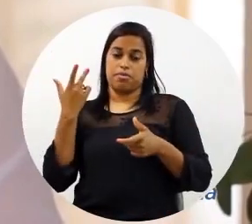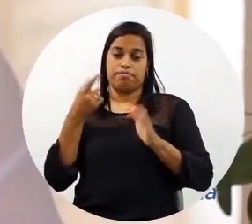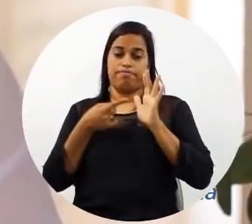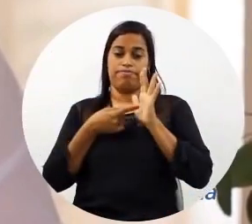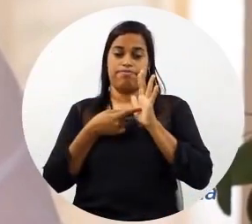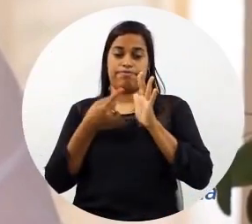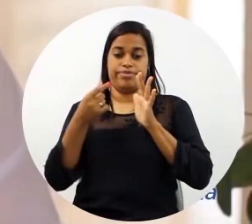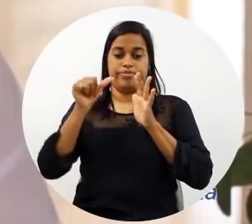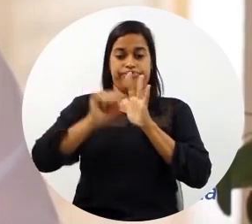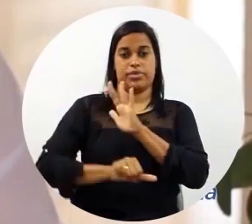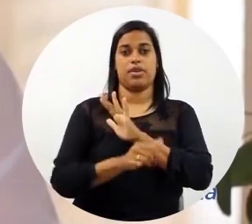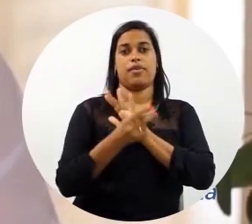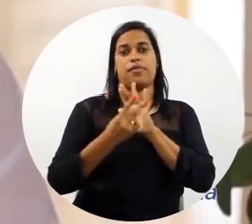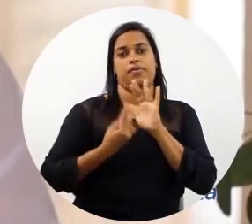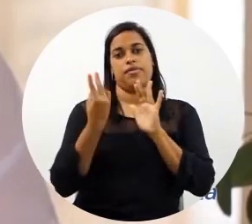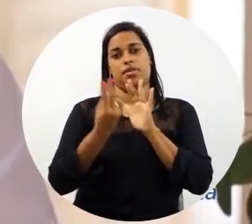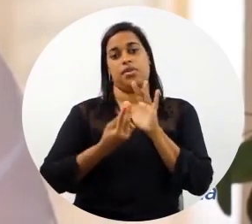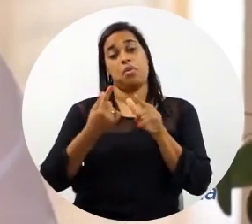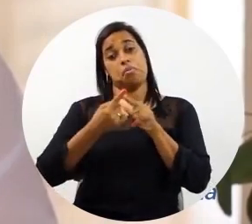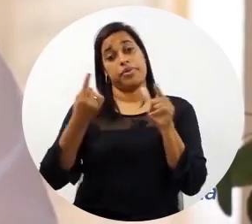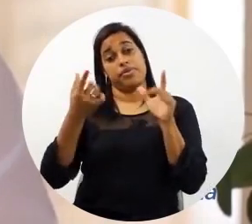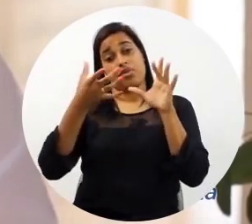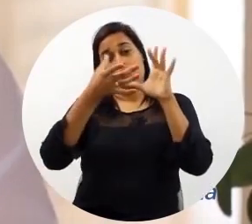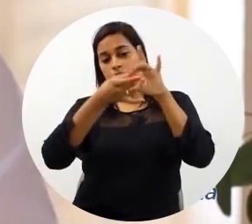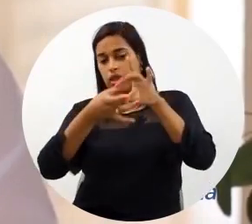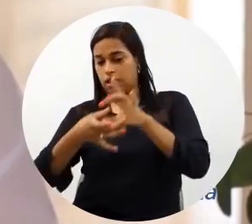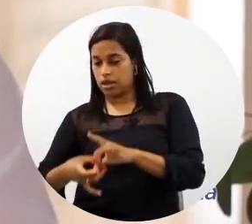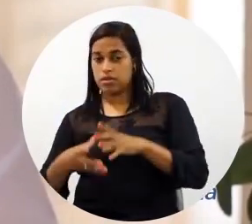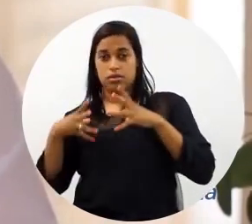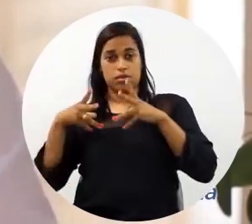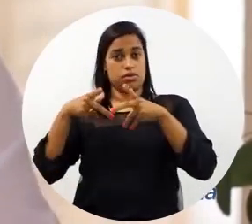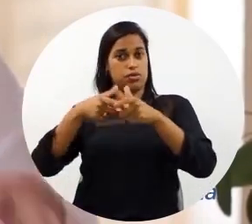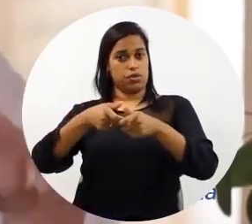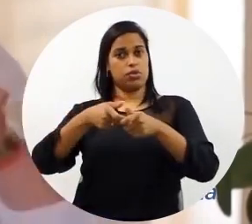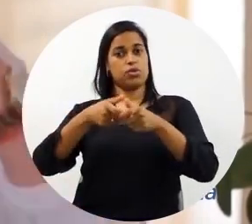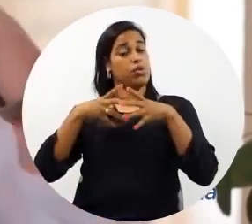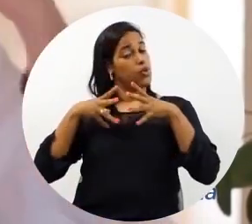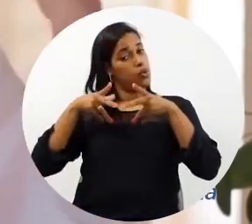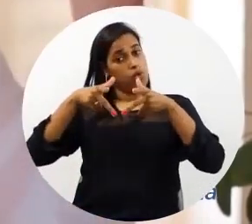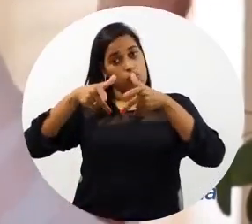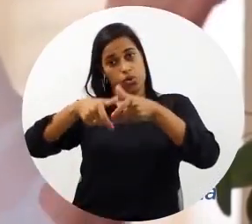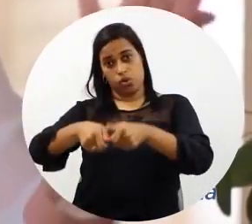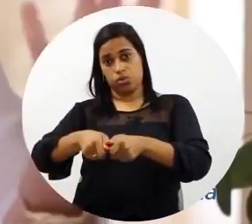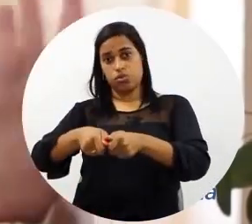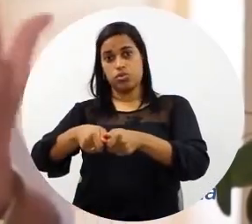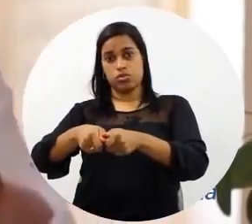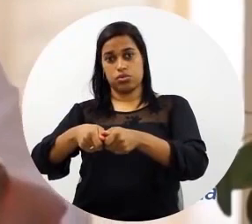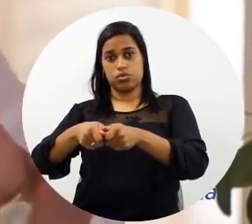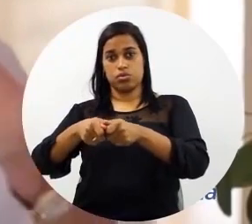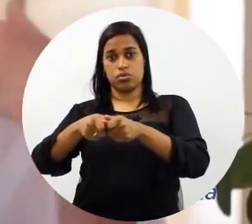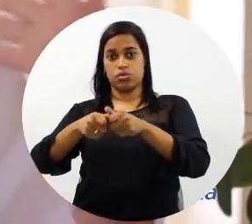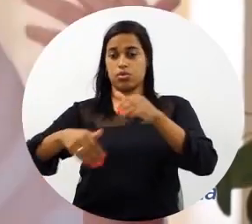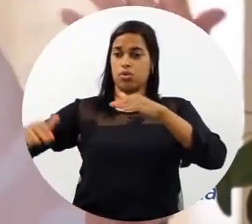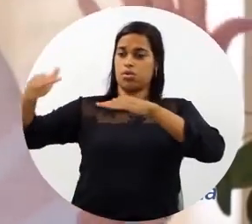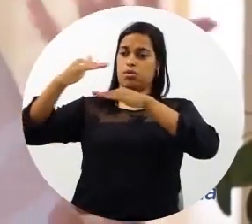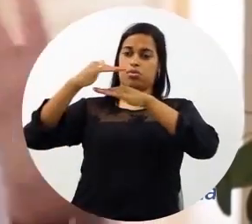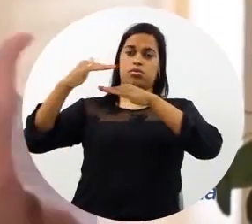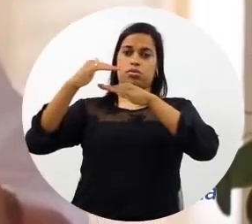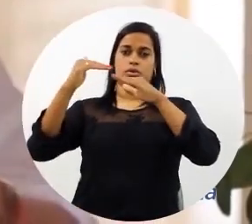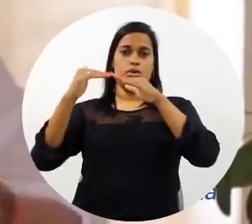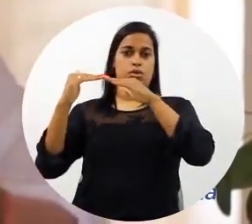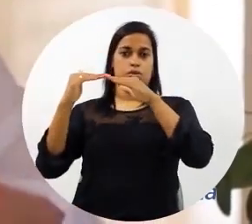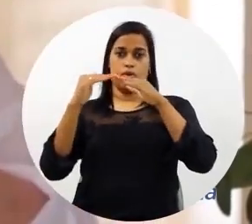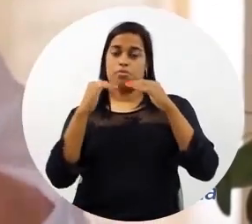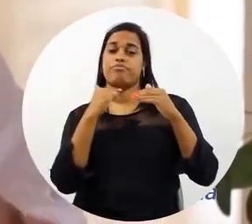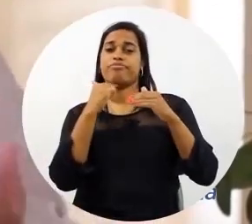mas mesmo contextualizando todas elas, colocando todas elas num patamar e dizendo uma vai